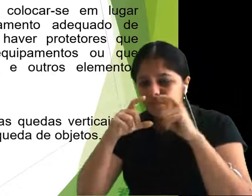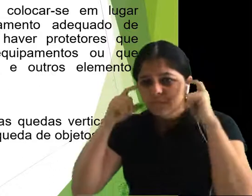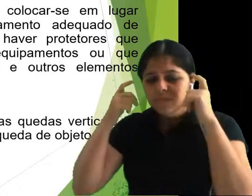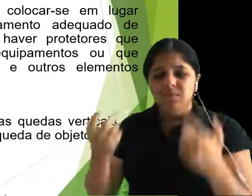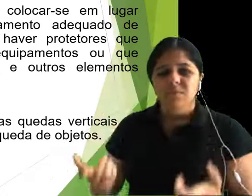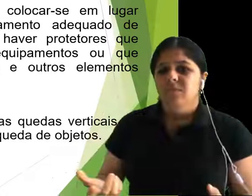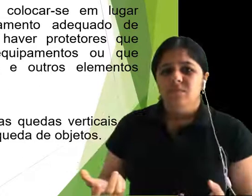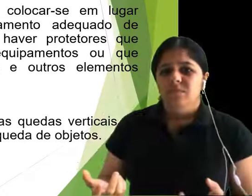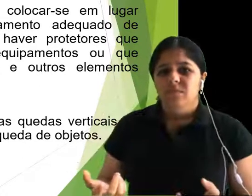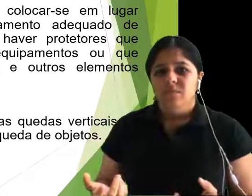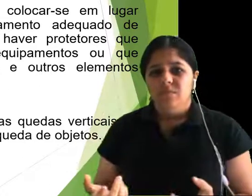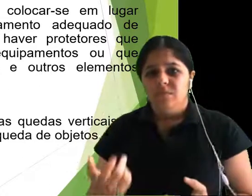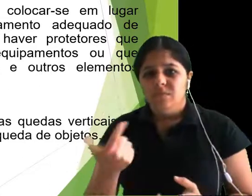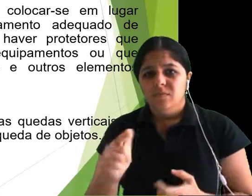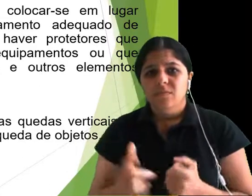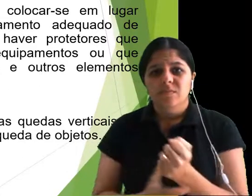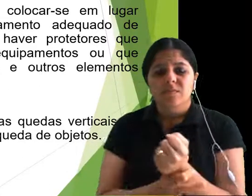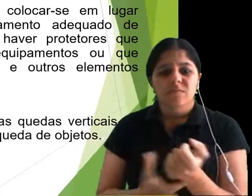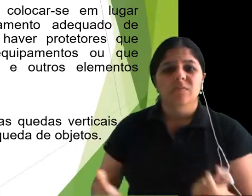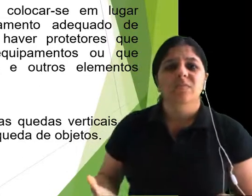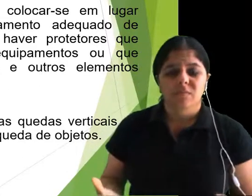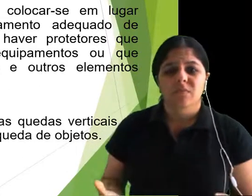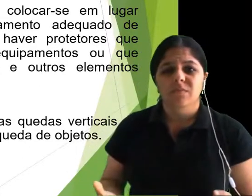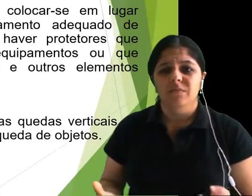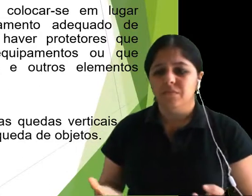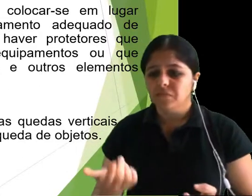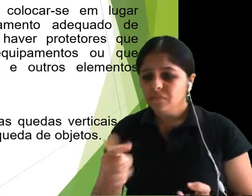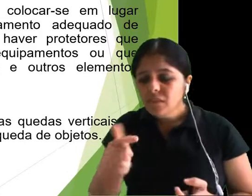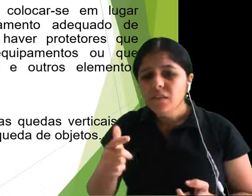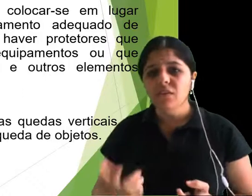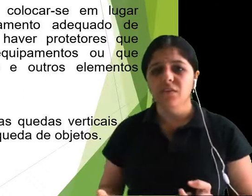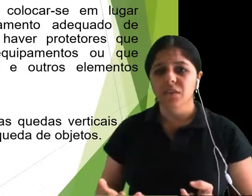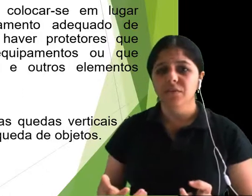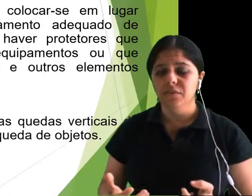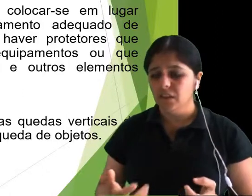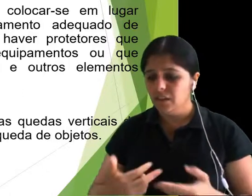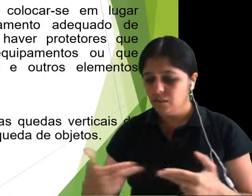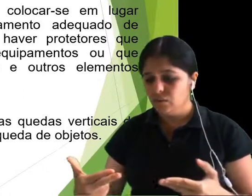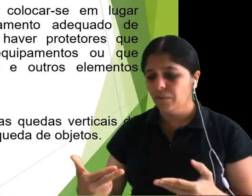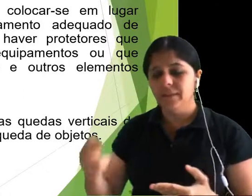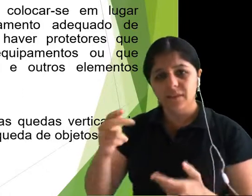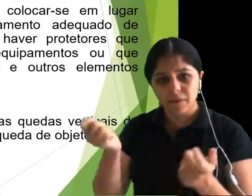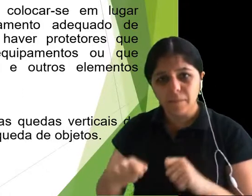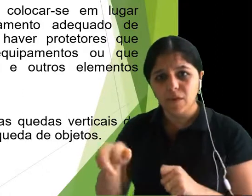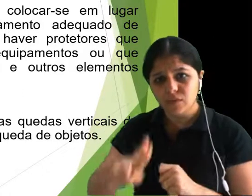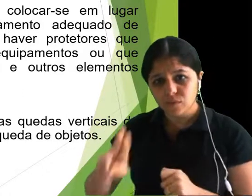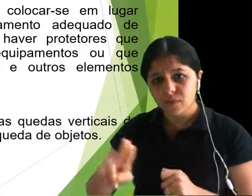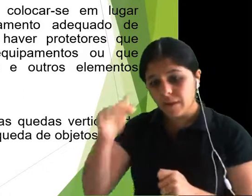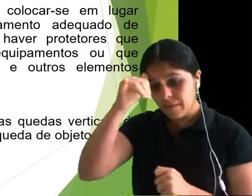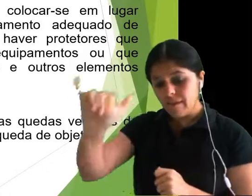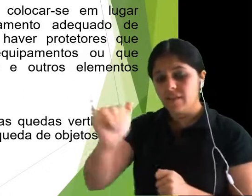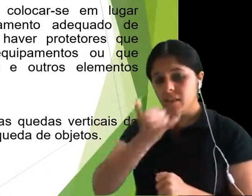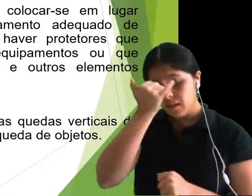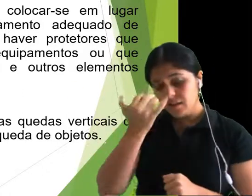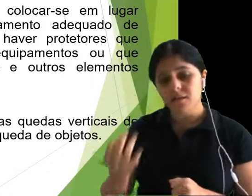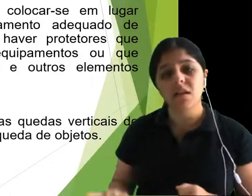haver protetores que isolem, por exemplo, partes perigosas de equipamentos ou que retenham nas fontes os estilhaços e outros elementos